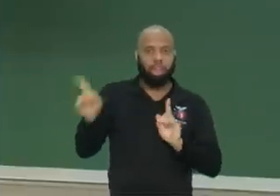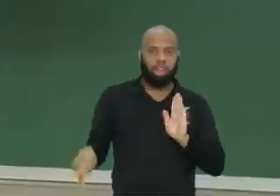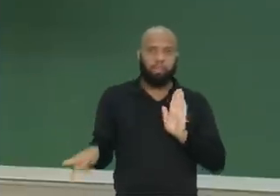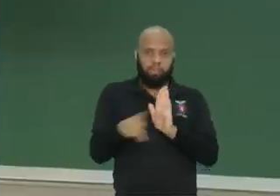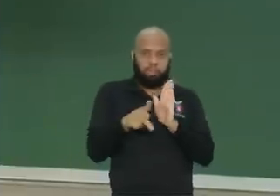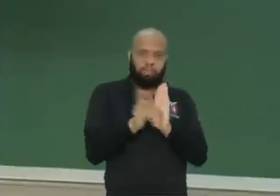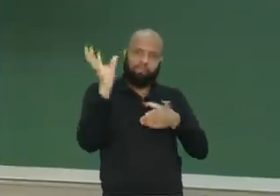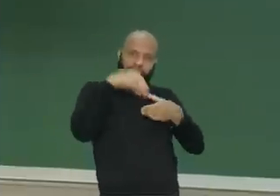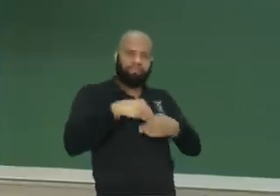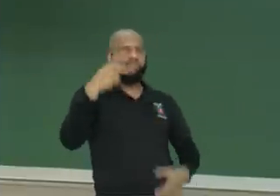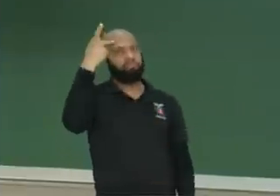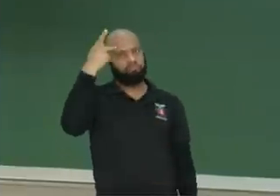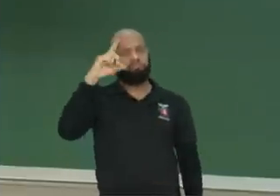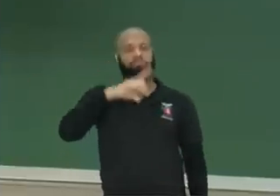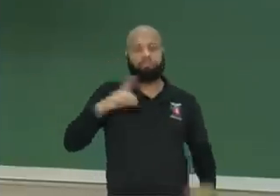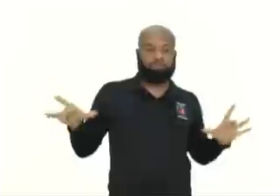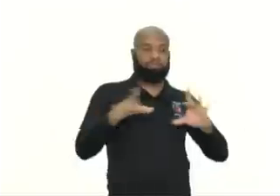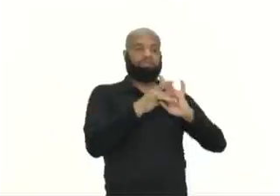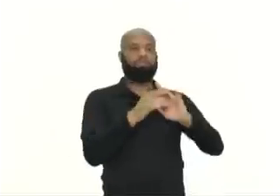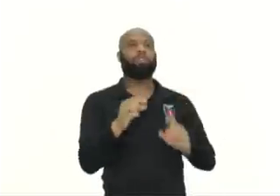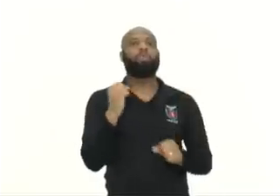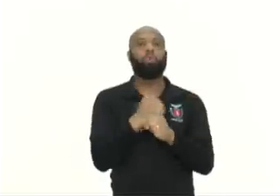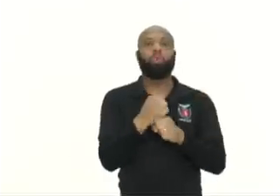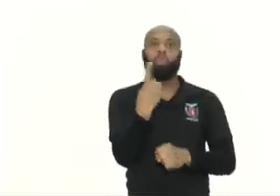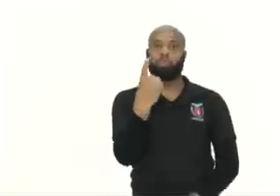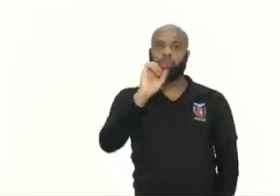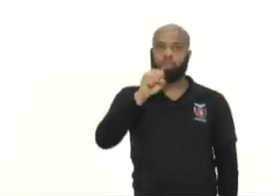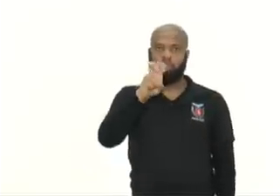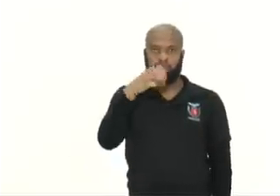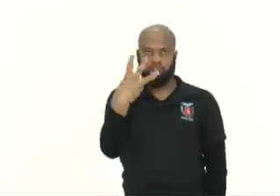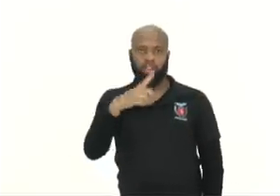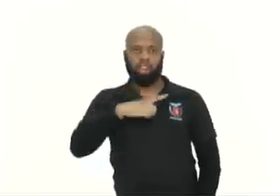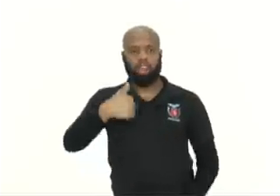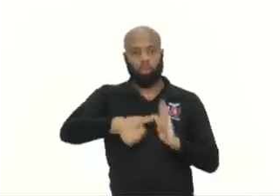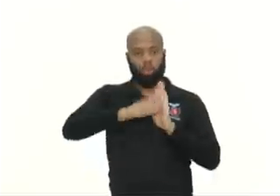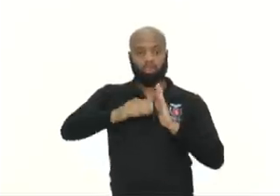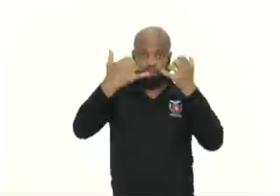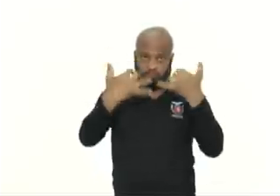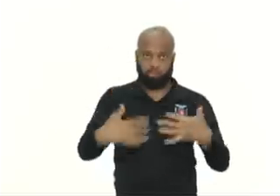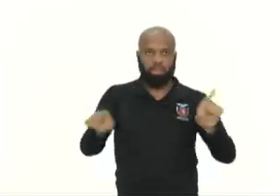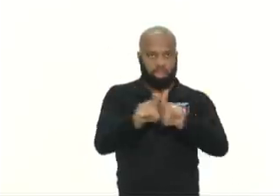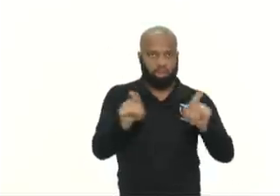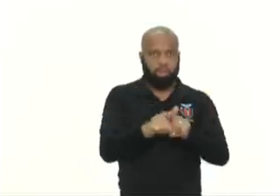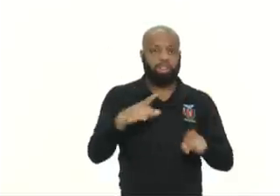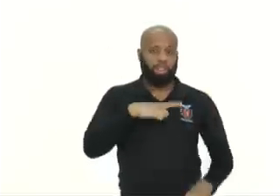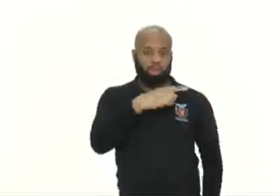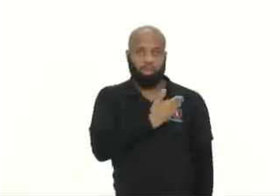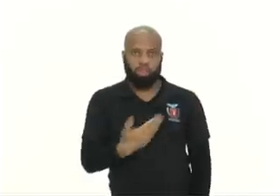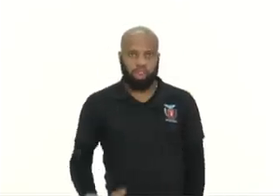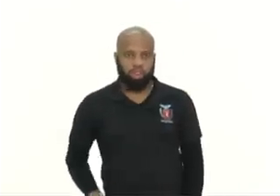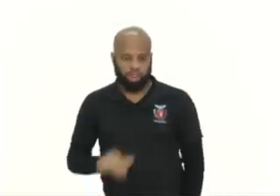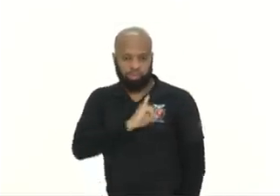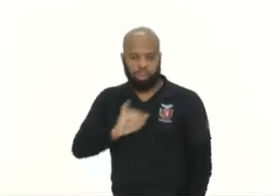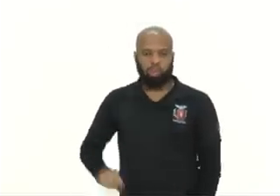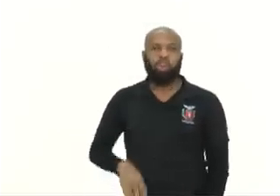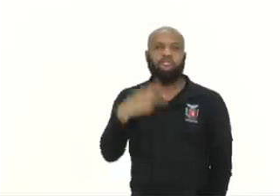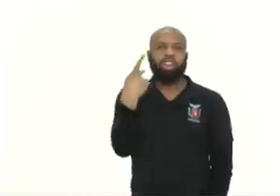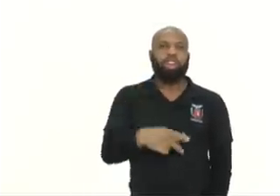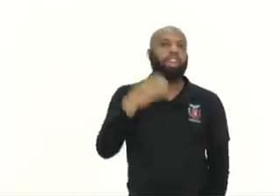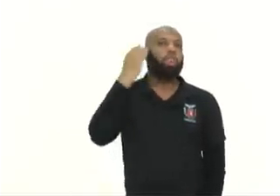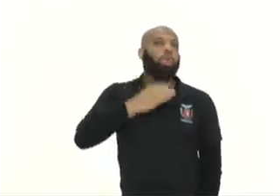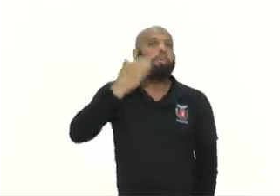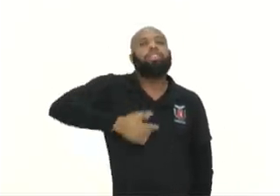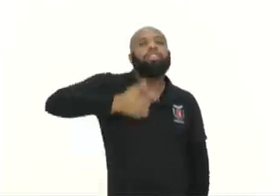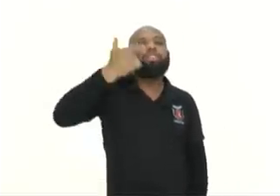do estado de São Paulo. Bom, em 1853, como eu disse para vocês, o governador, o imperador do Brasil, Dom